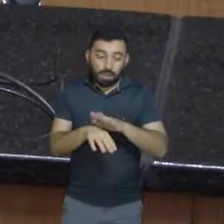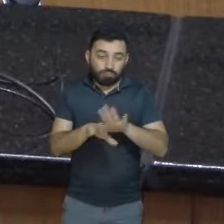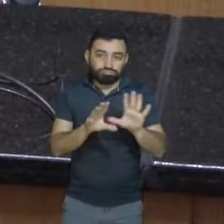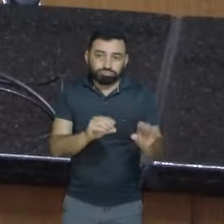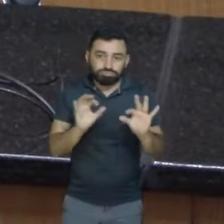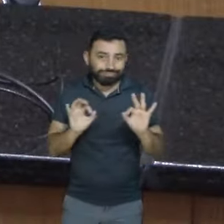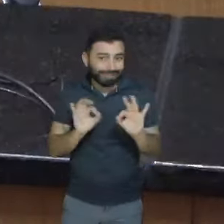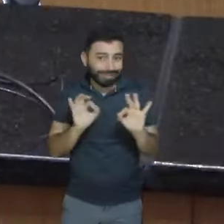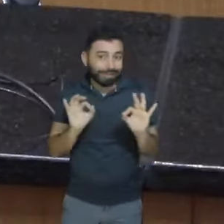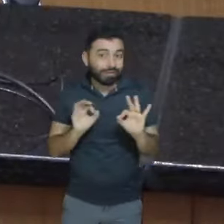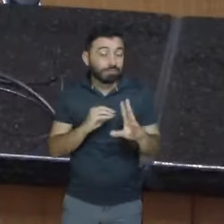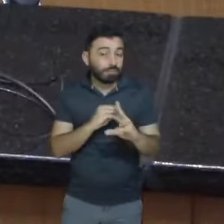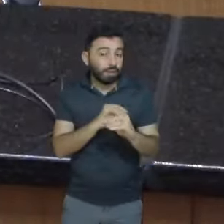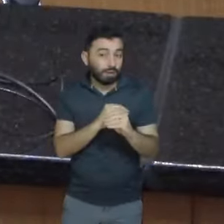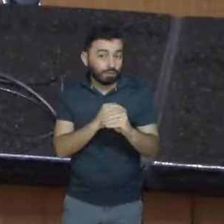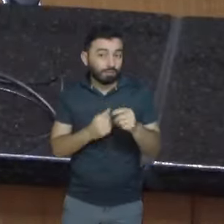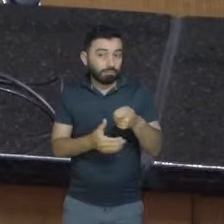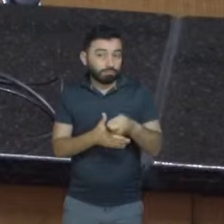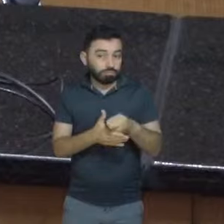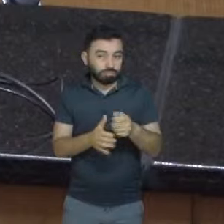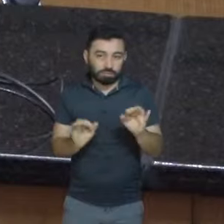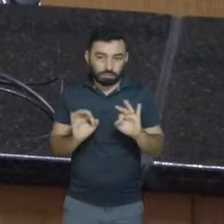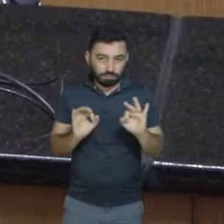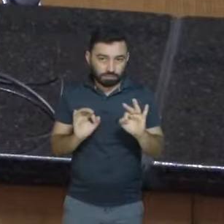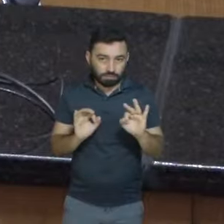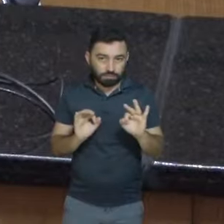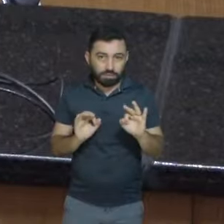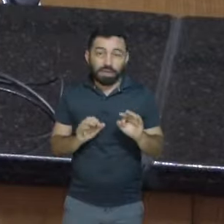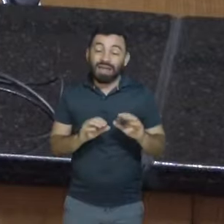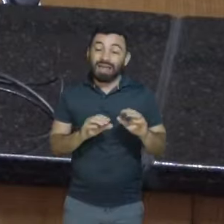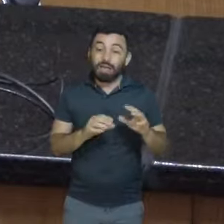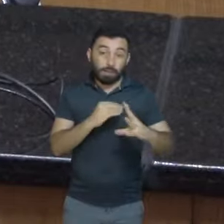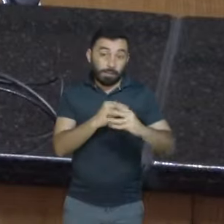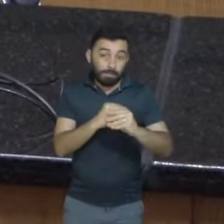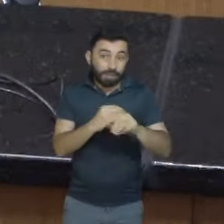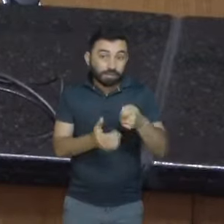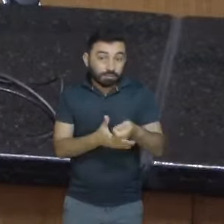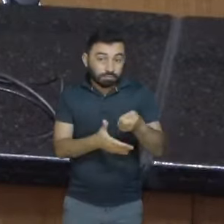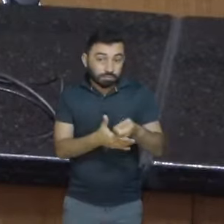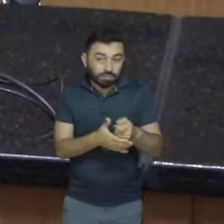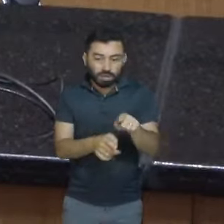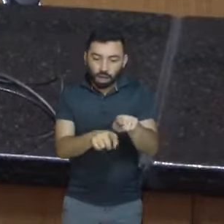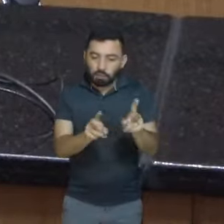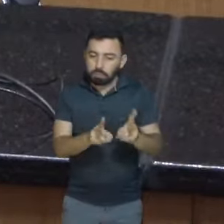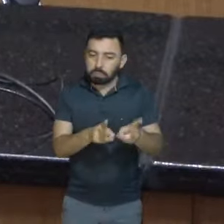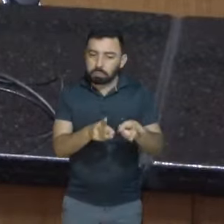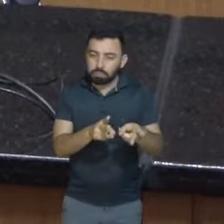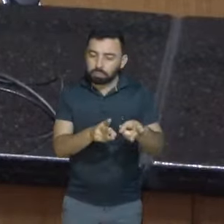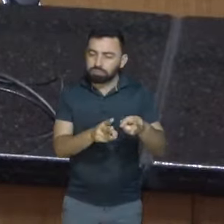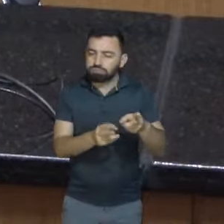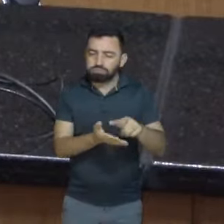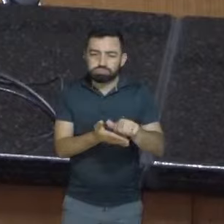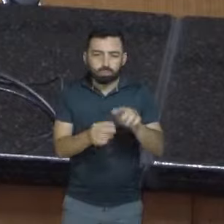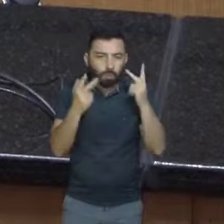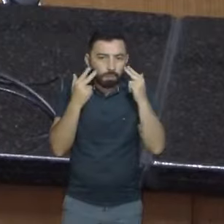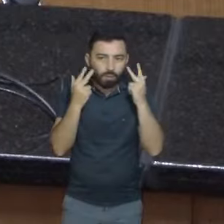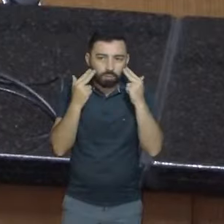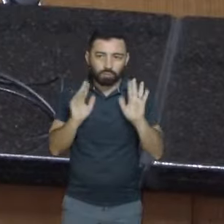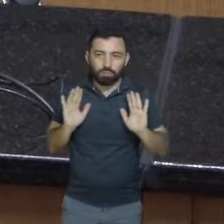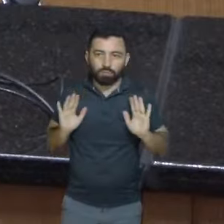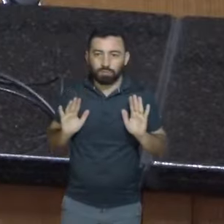nas emendas parlamentares impositivas. As emendas parlamentares impositivas continuam da forma como estão. Por isso foram